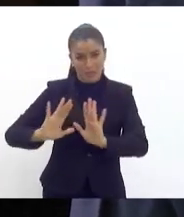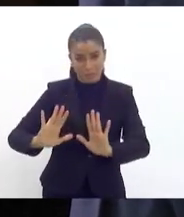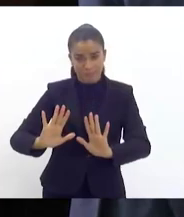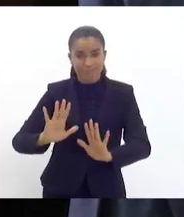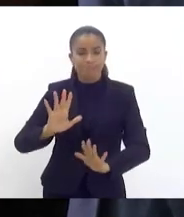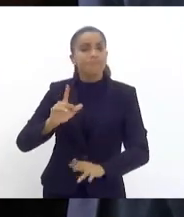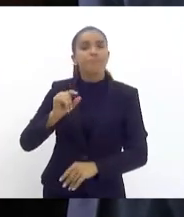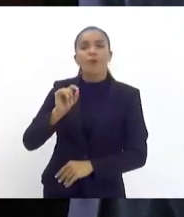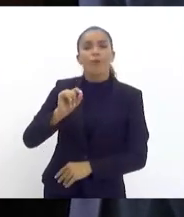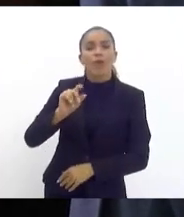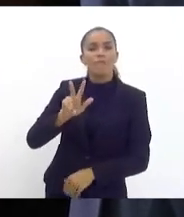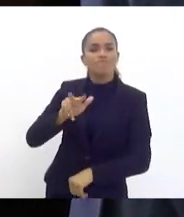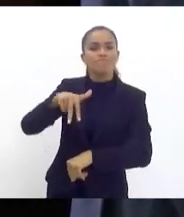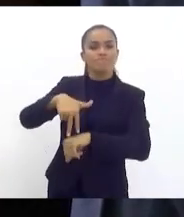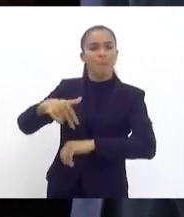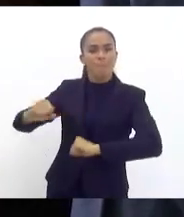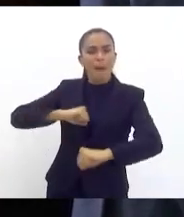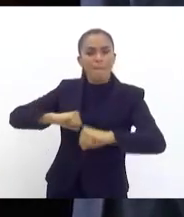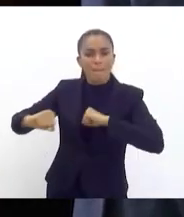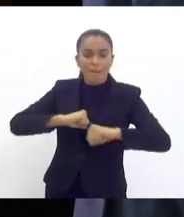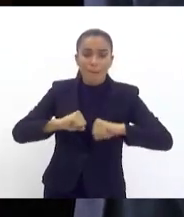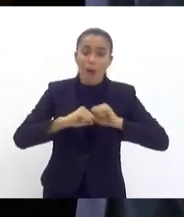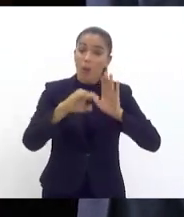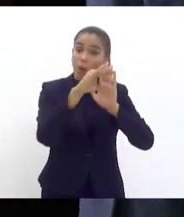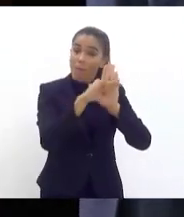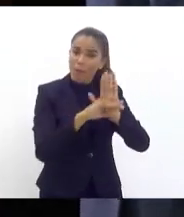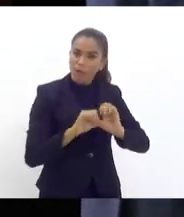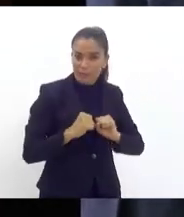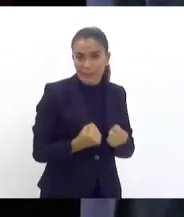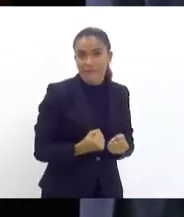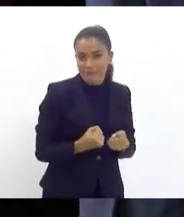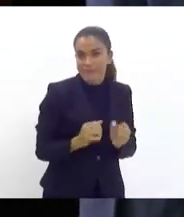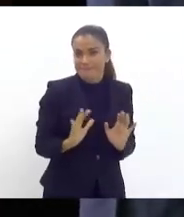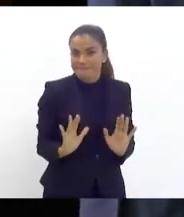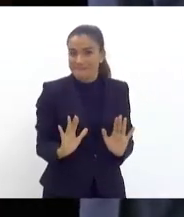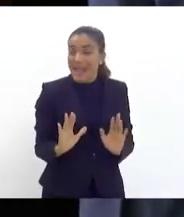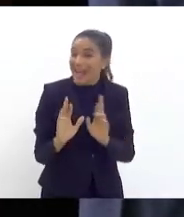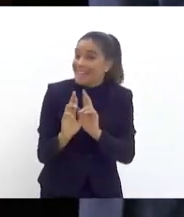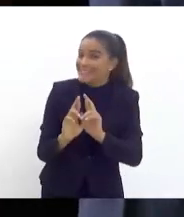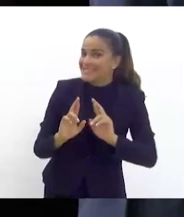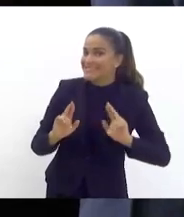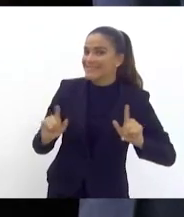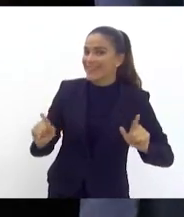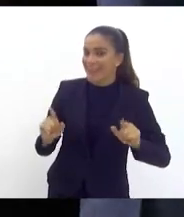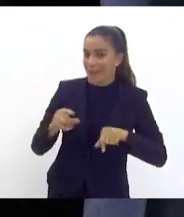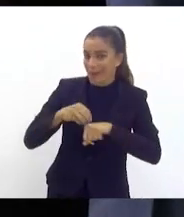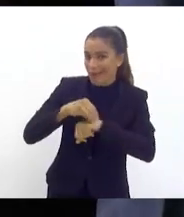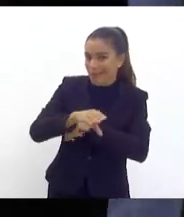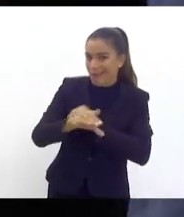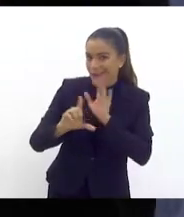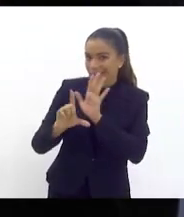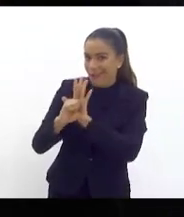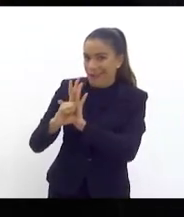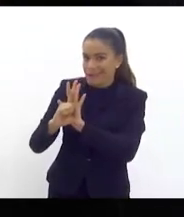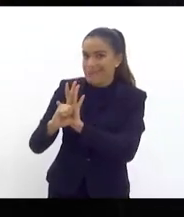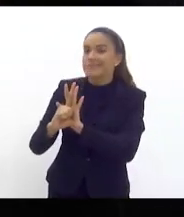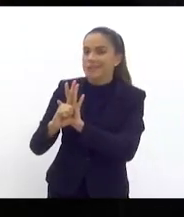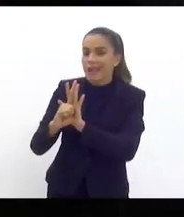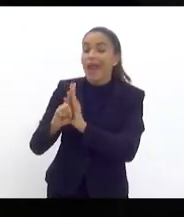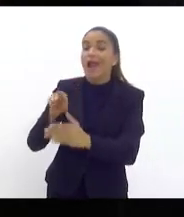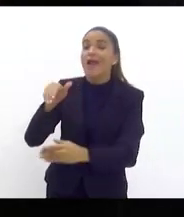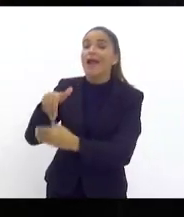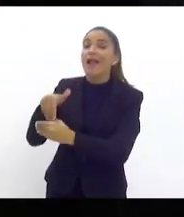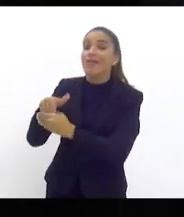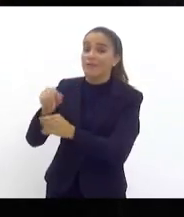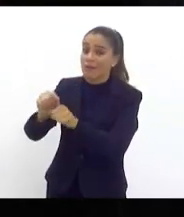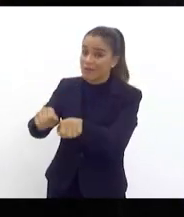posição com a sua militância, com aquela pauta que defende. A diferença é que uma indicação legislativa ela é votada